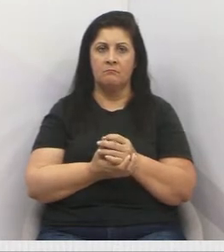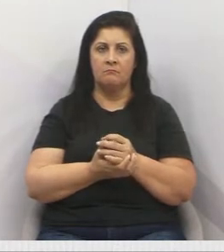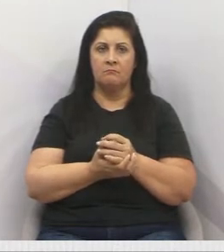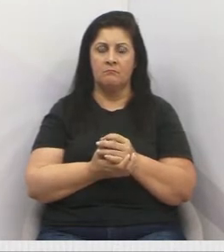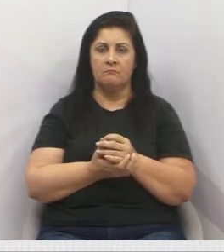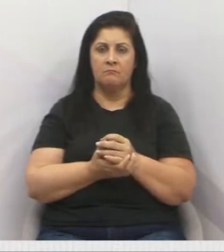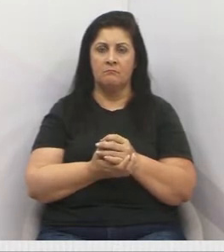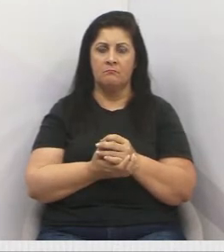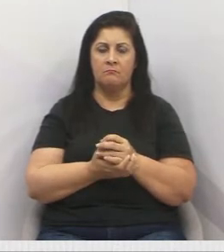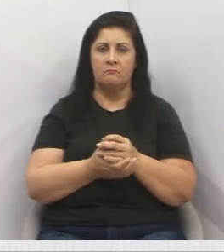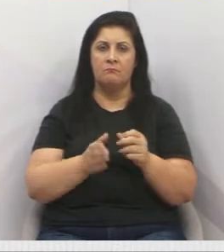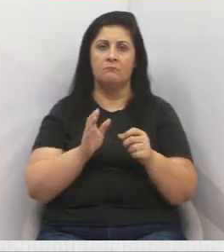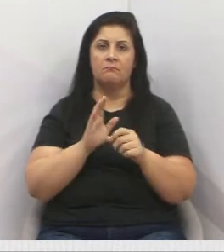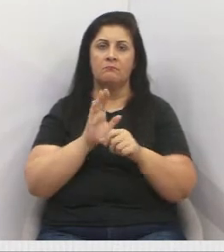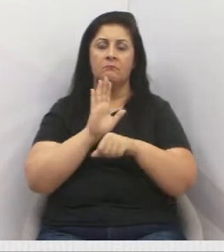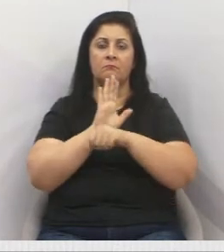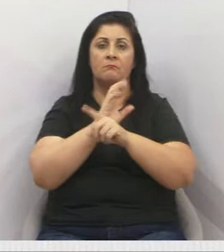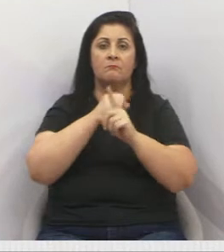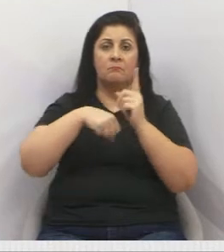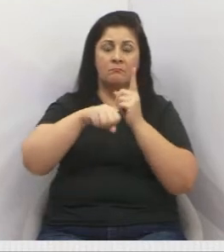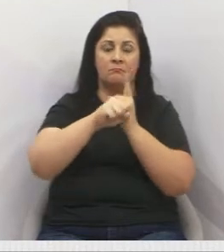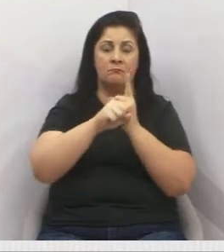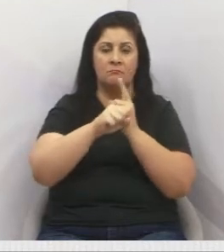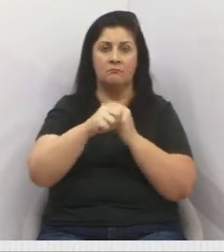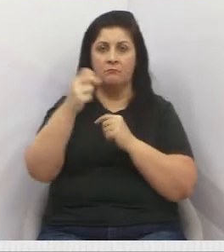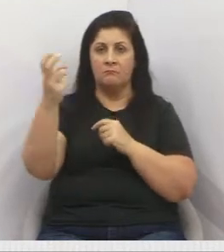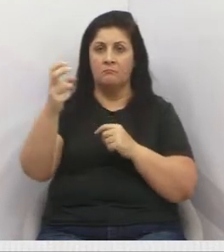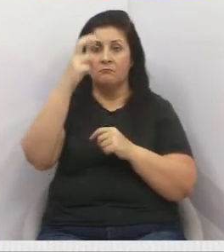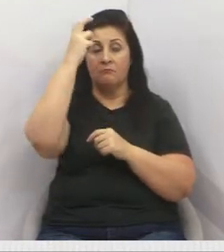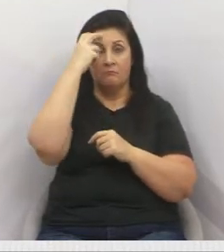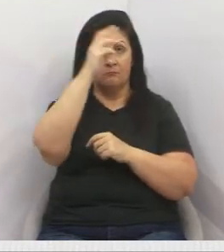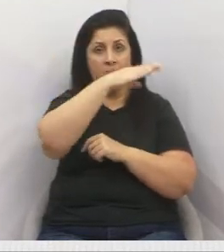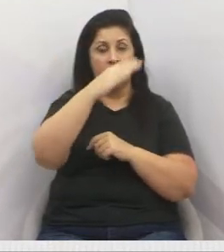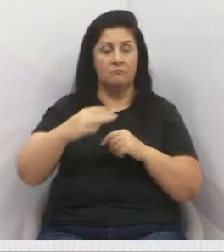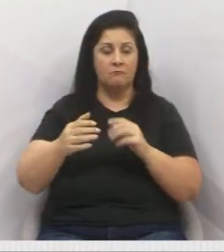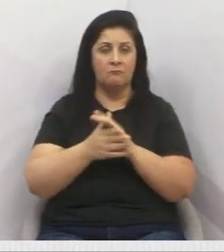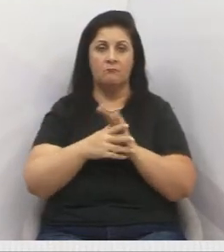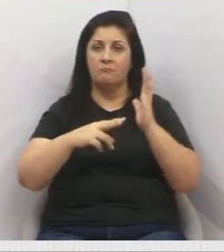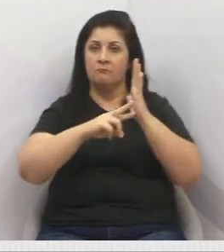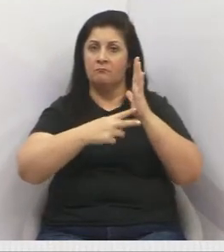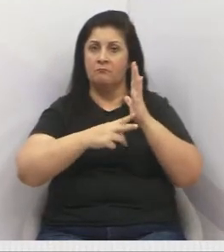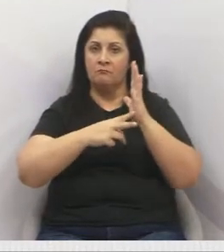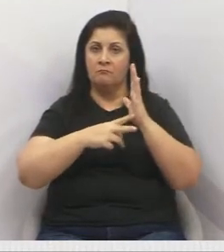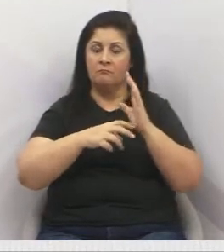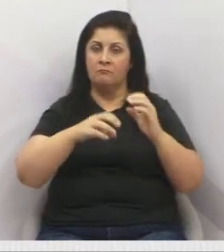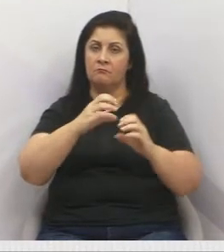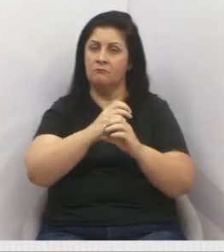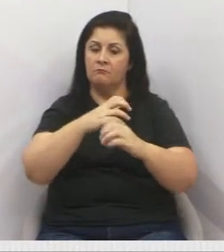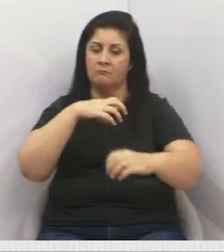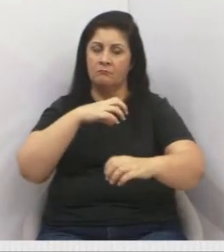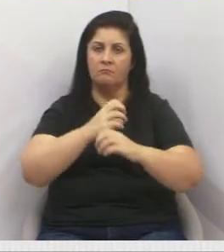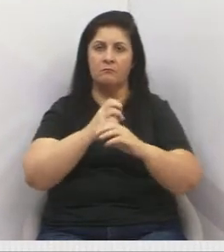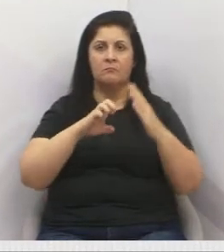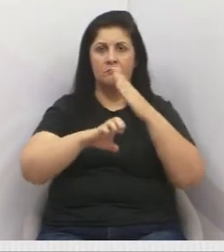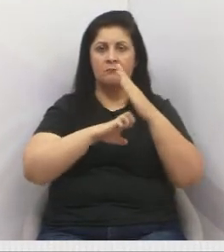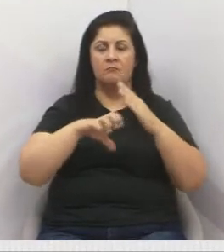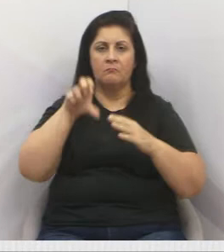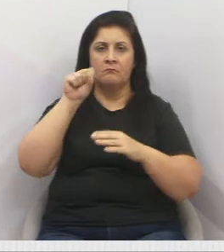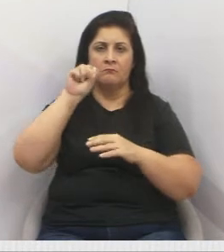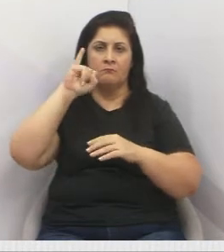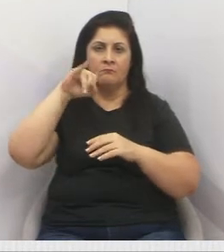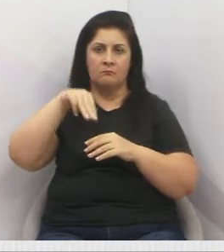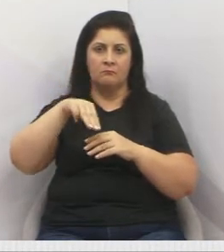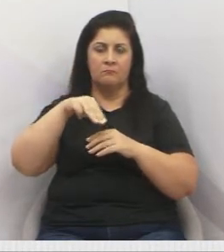Movimentos populares, Cultura no Morro, entidade de classe sindical, Sindicato dos Engenheiros, empresas ou entidades profissionais,